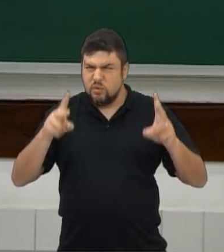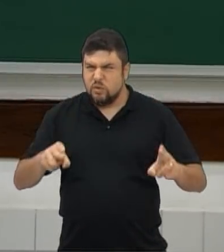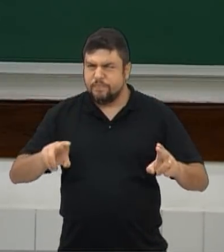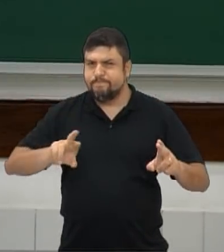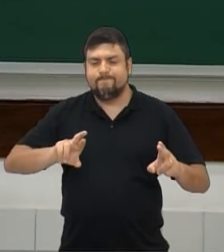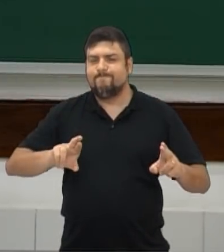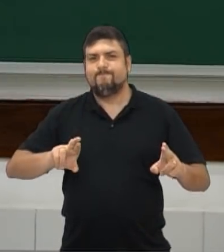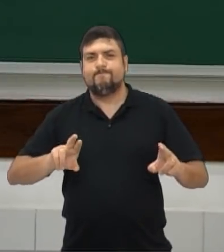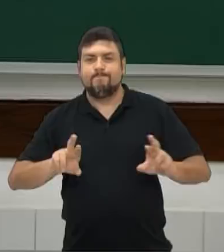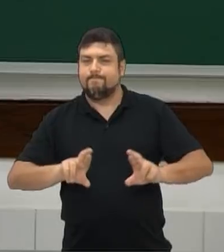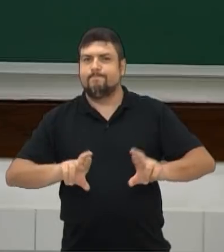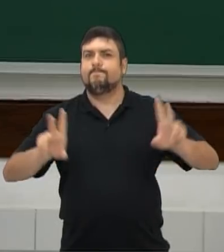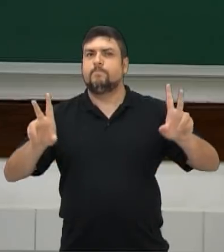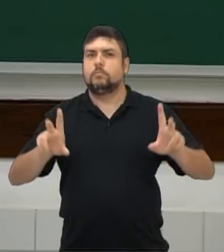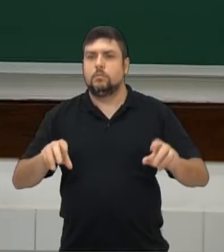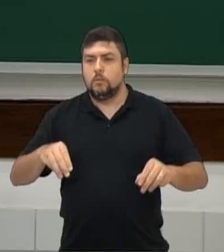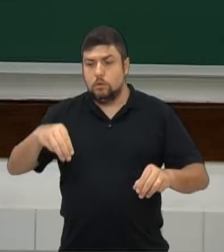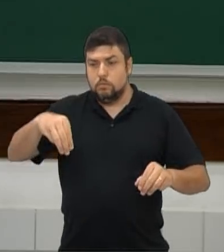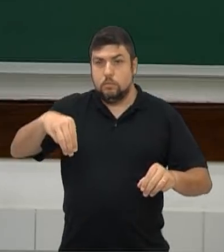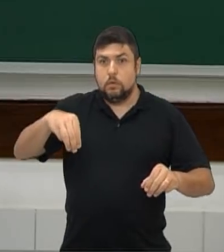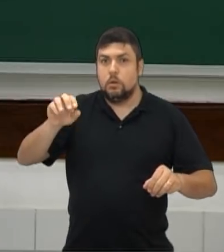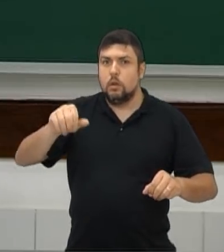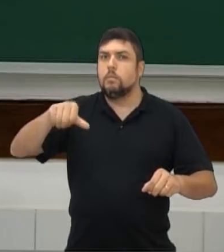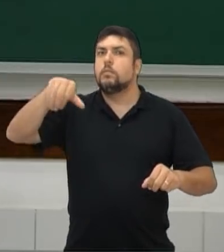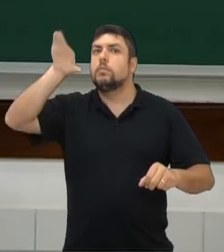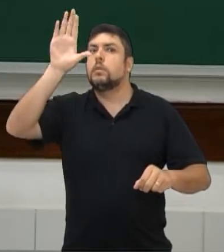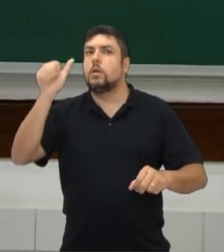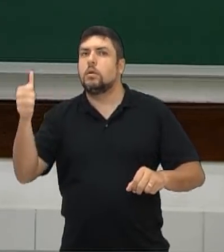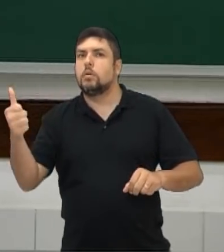que o centímetro, não é? Então, eu vou pegar esses